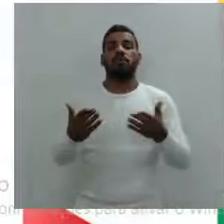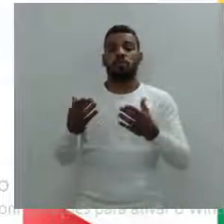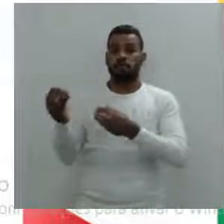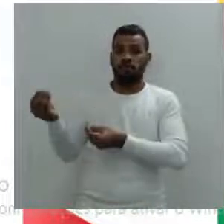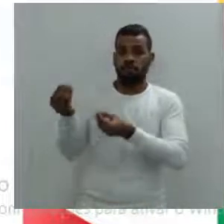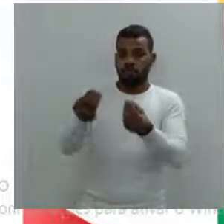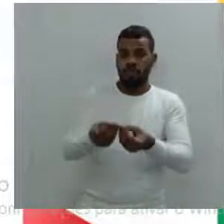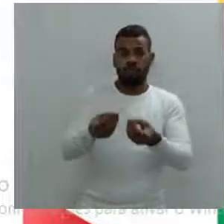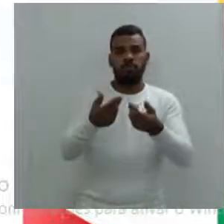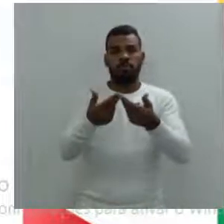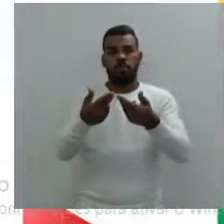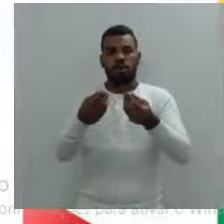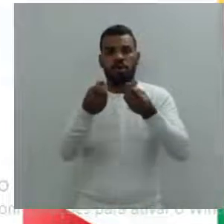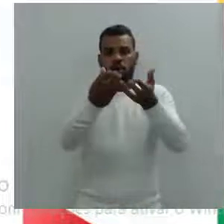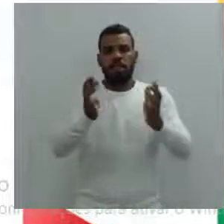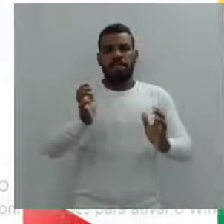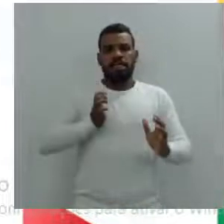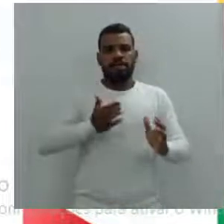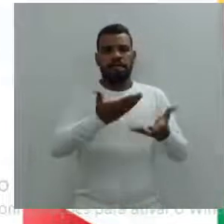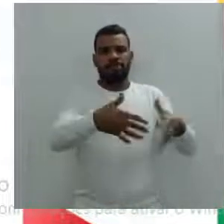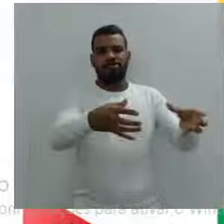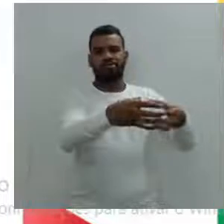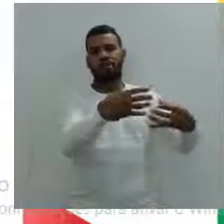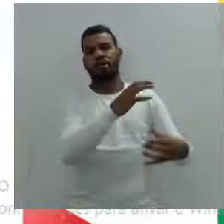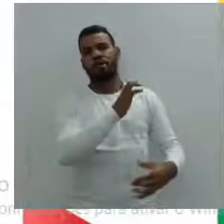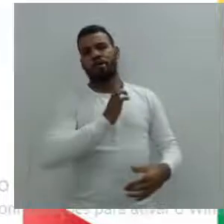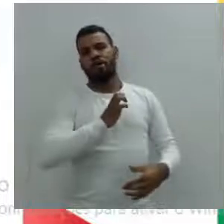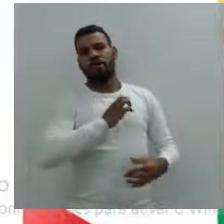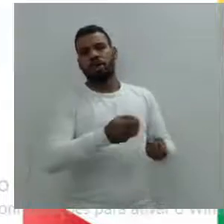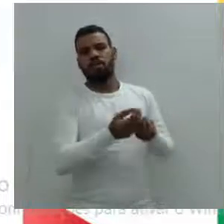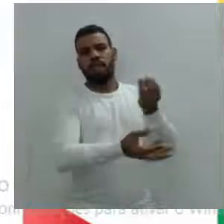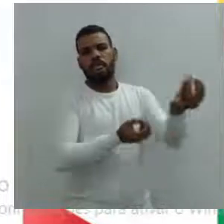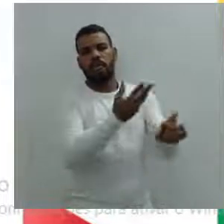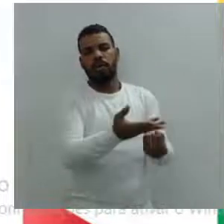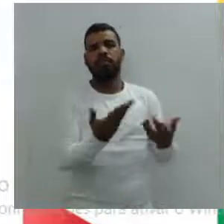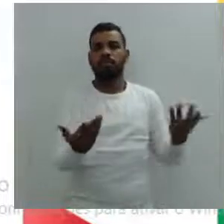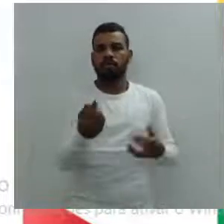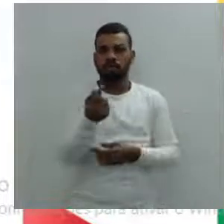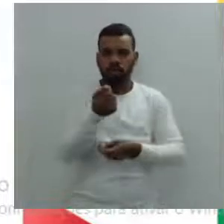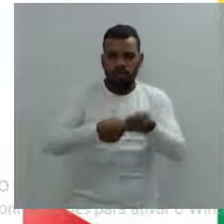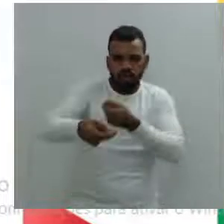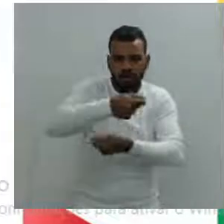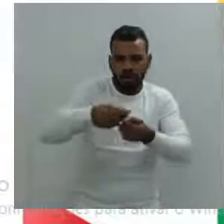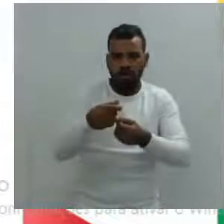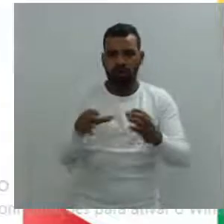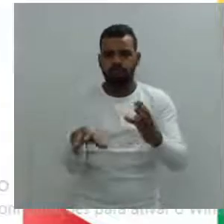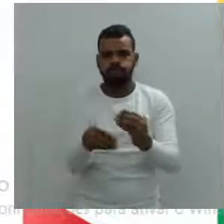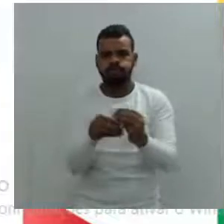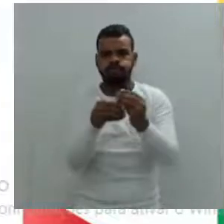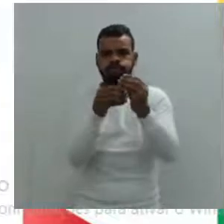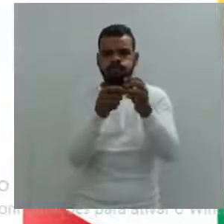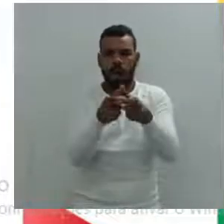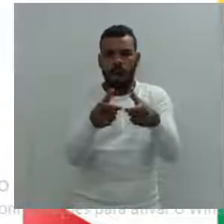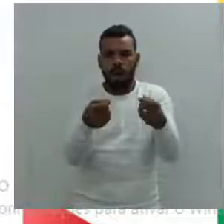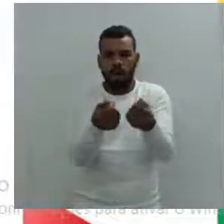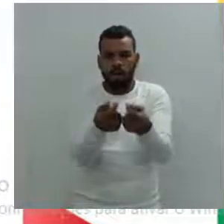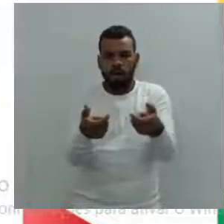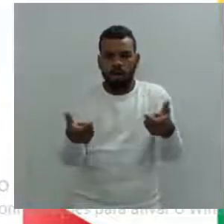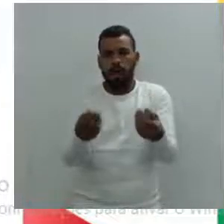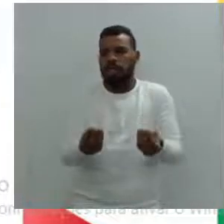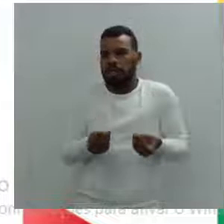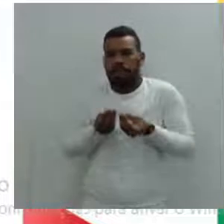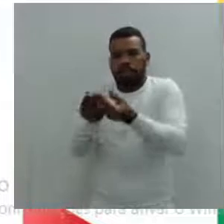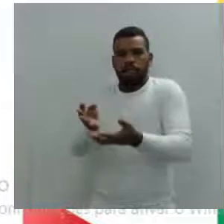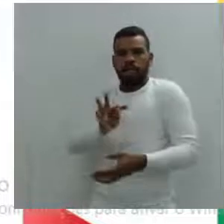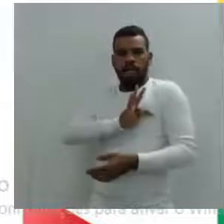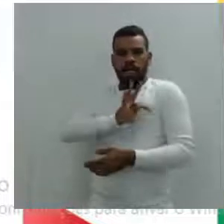riqueza para a burguesia. Isto permitiu a acumulação de capital capaz de financiar o progresso técnico e de